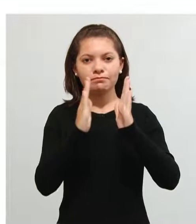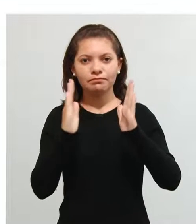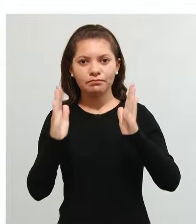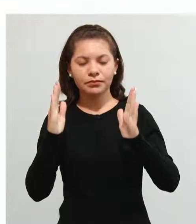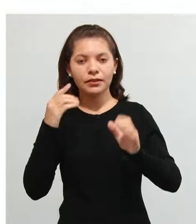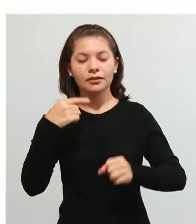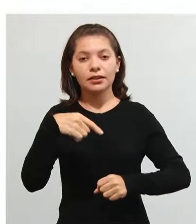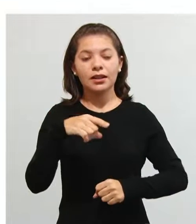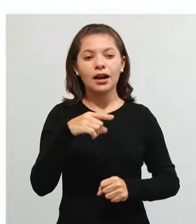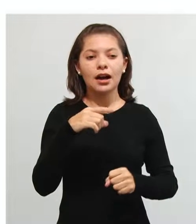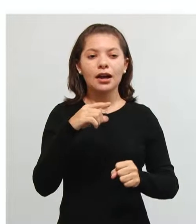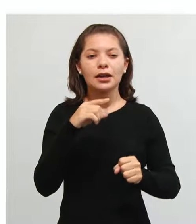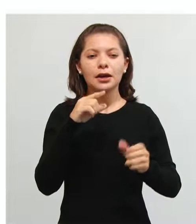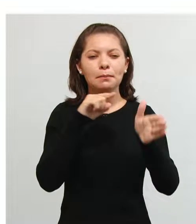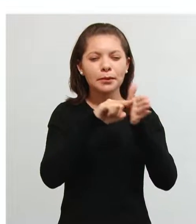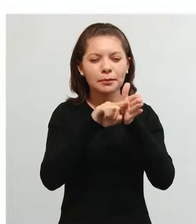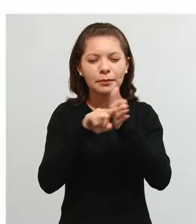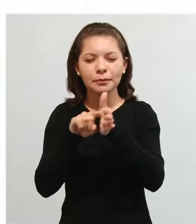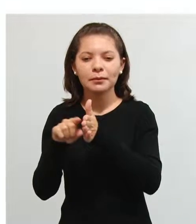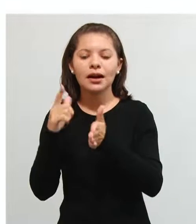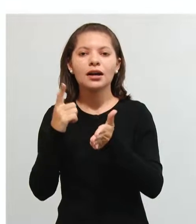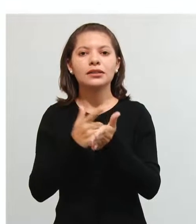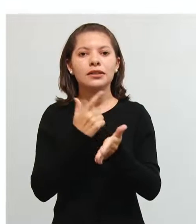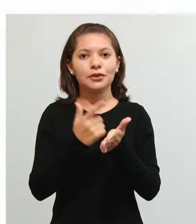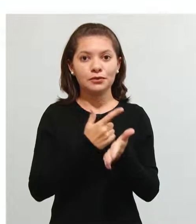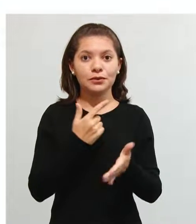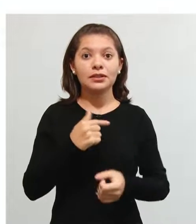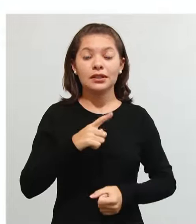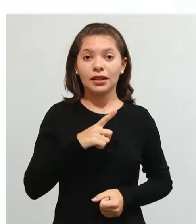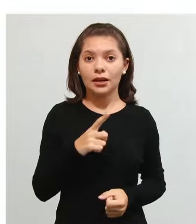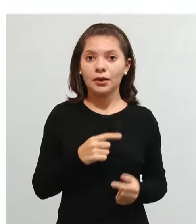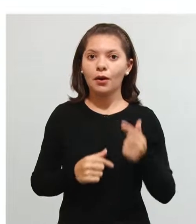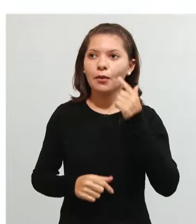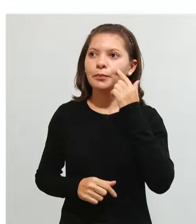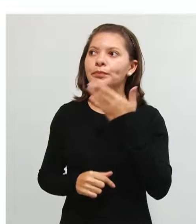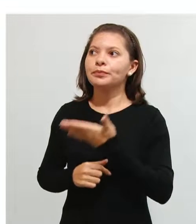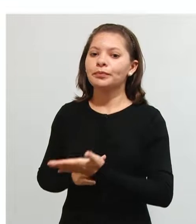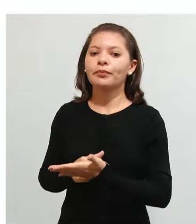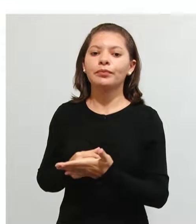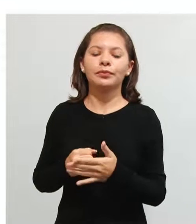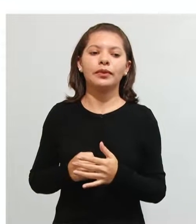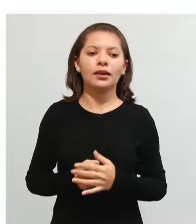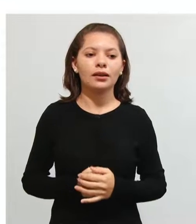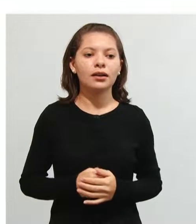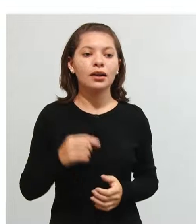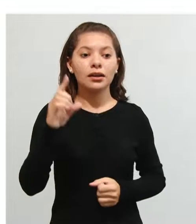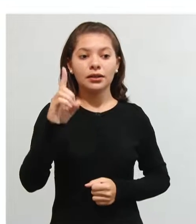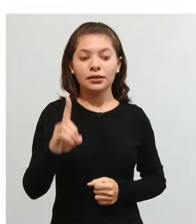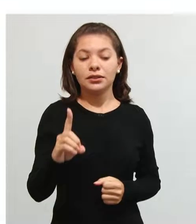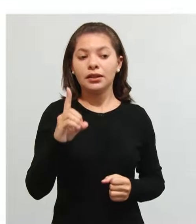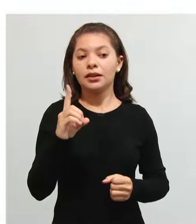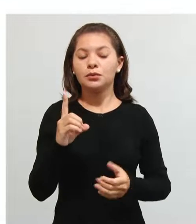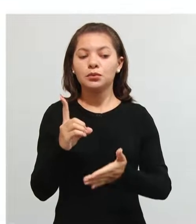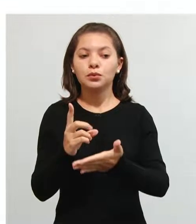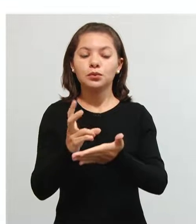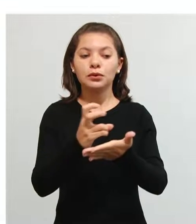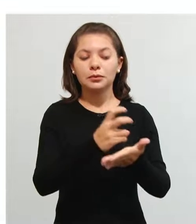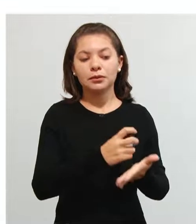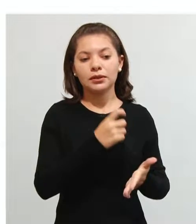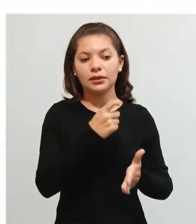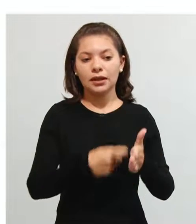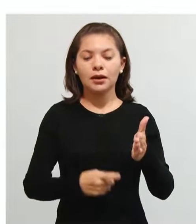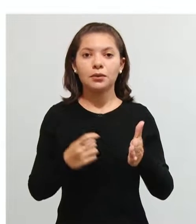lá em busca desses livros aqui. Temos Direito Tributário Essencial, tá? Na sua 8ª edição, do